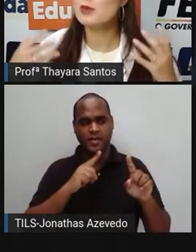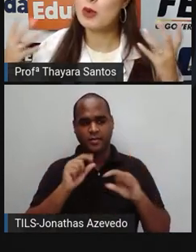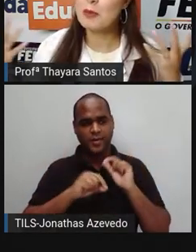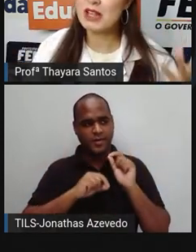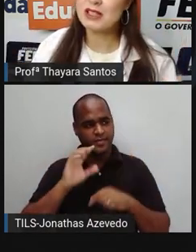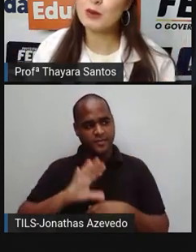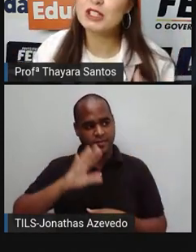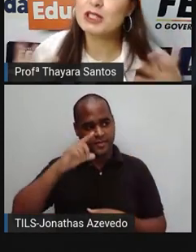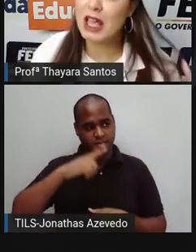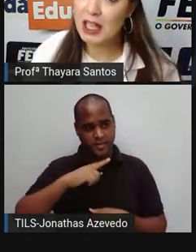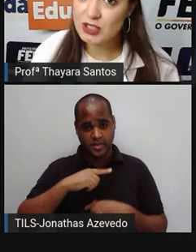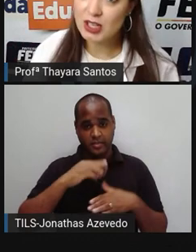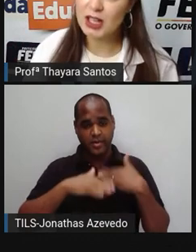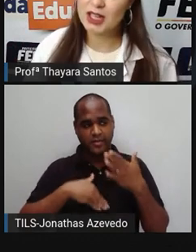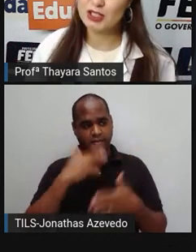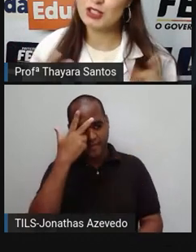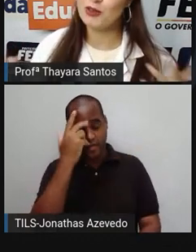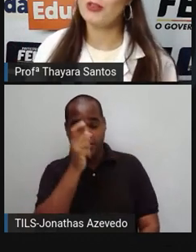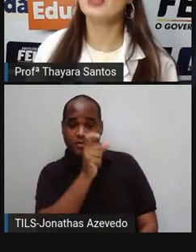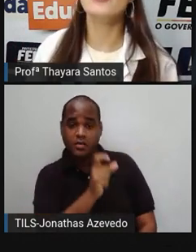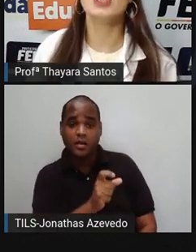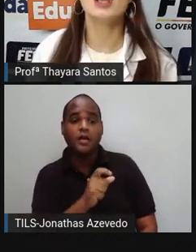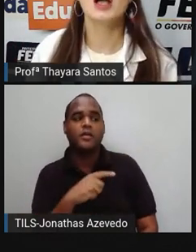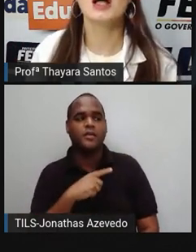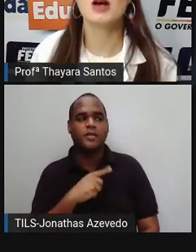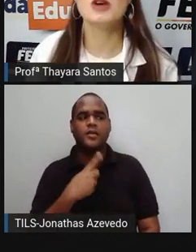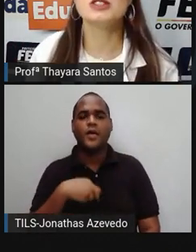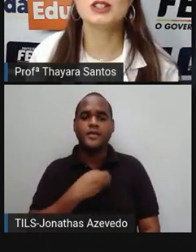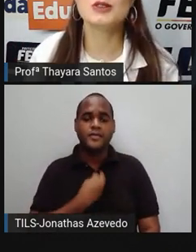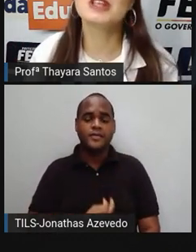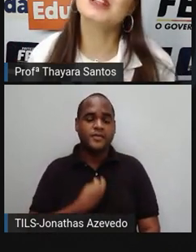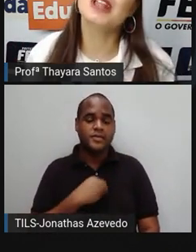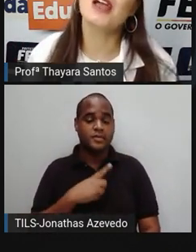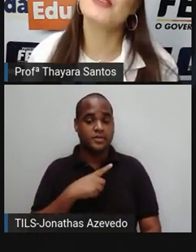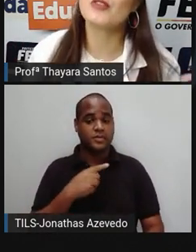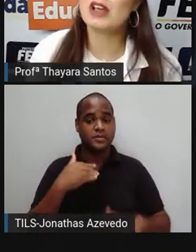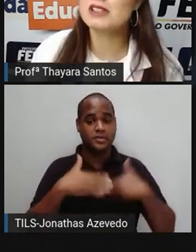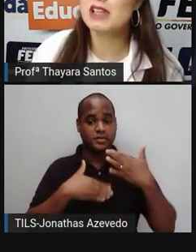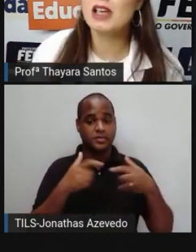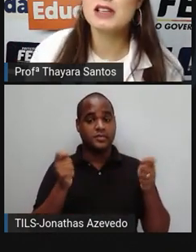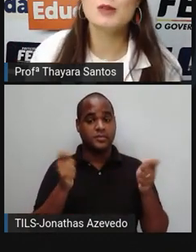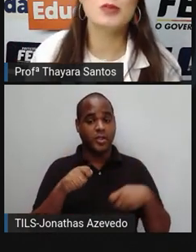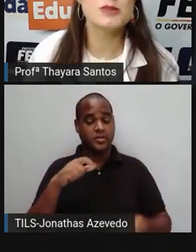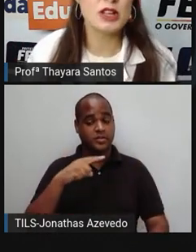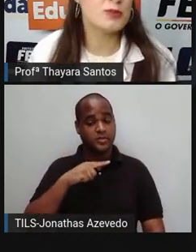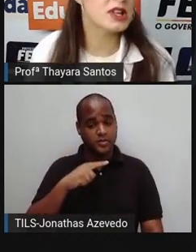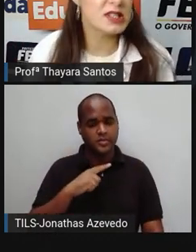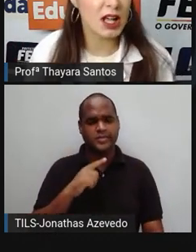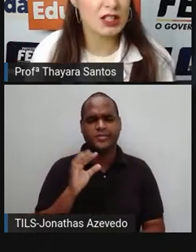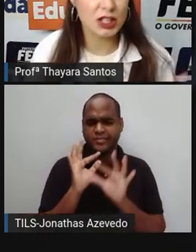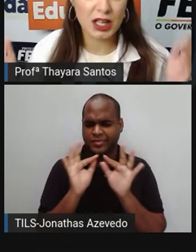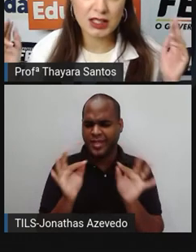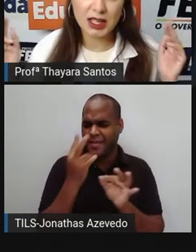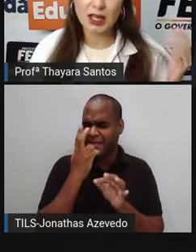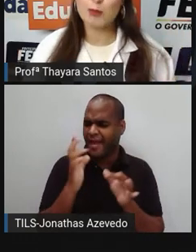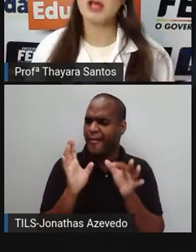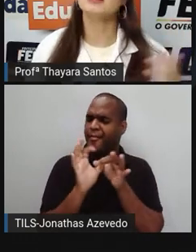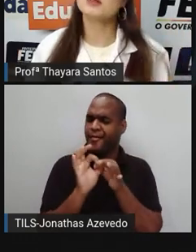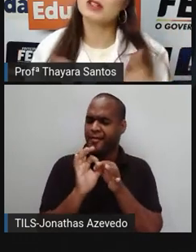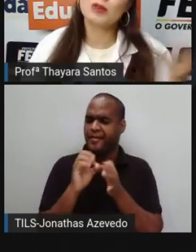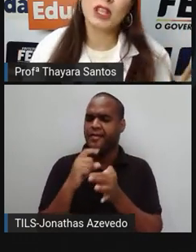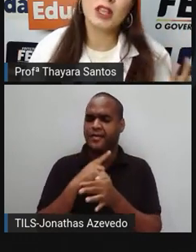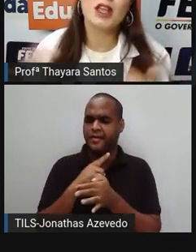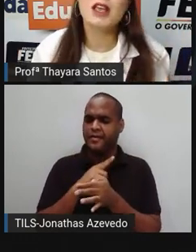aquilo mas por uma pressão estética que a gente vive acaba achando que deve fazer simplesmente para se encaixar